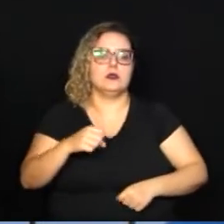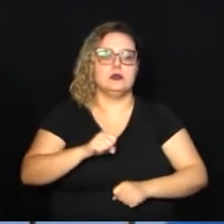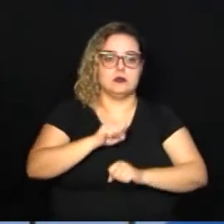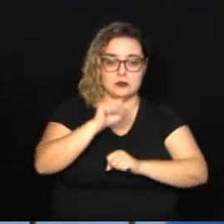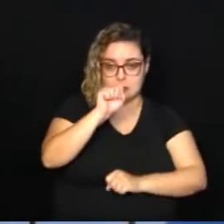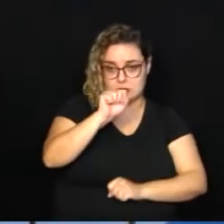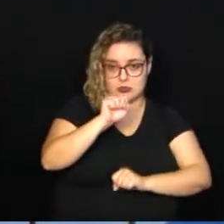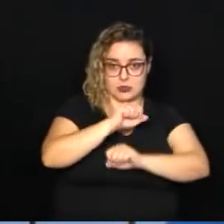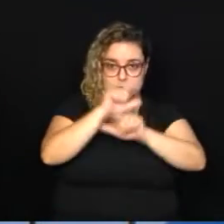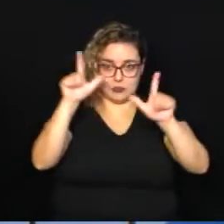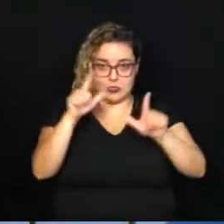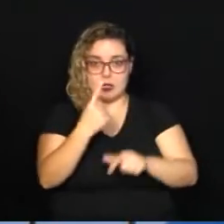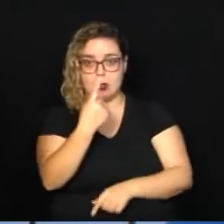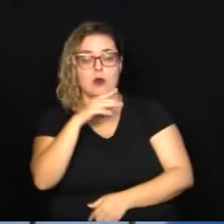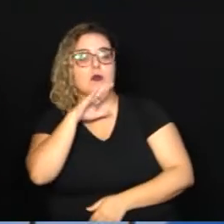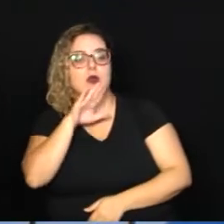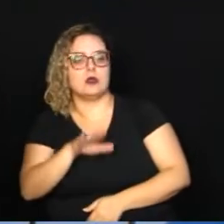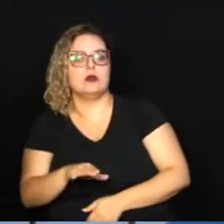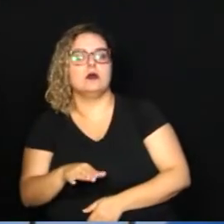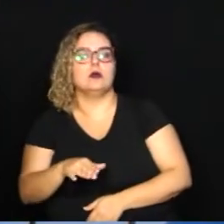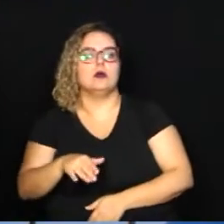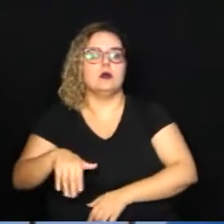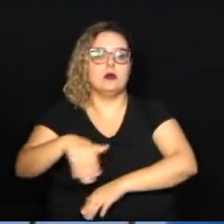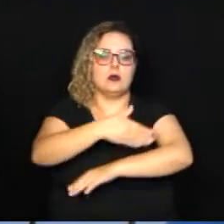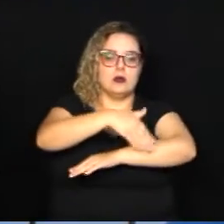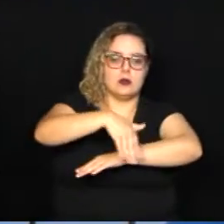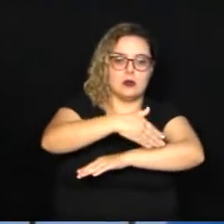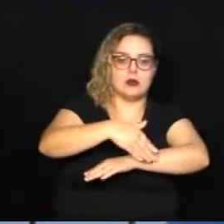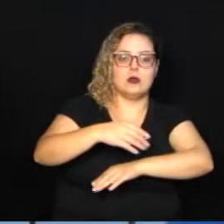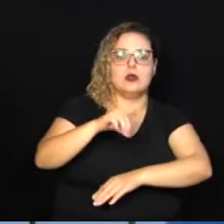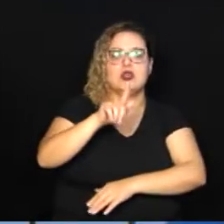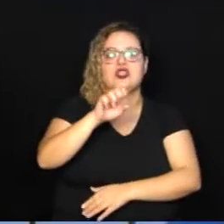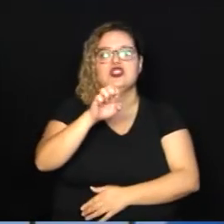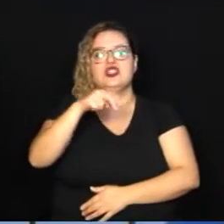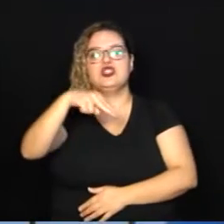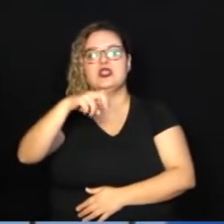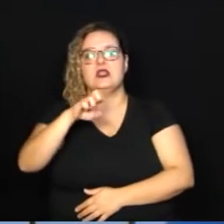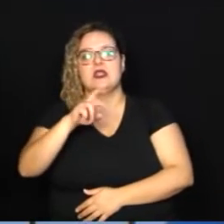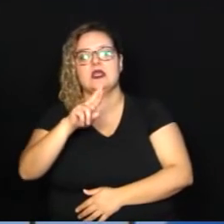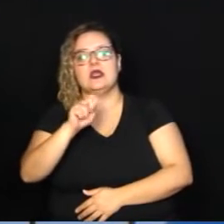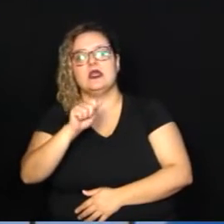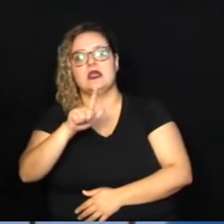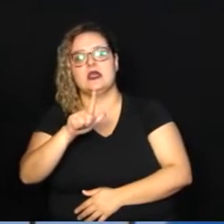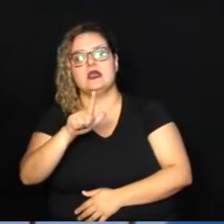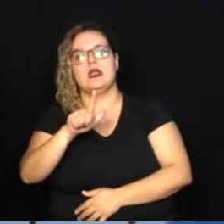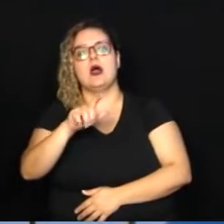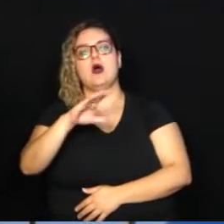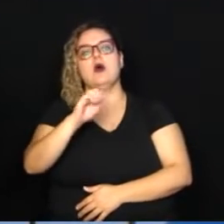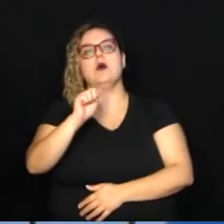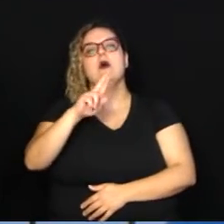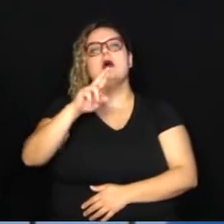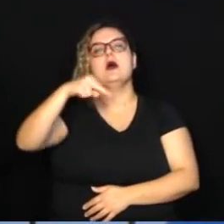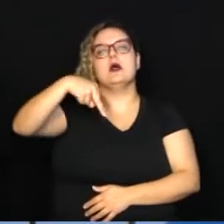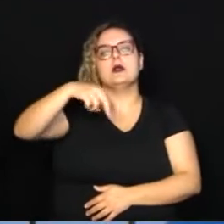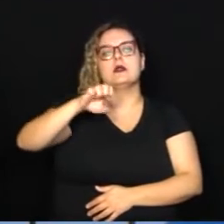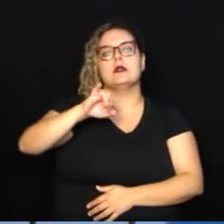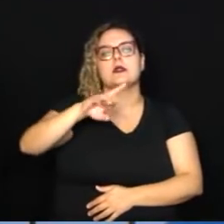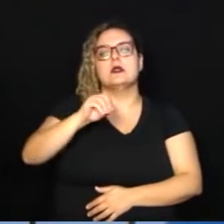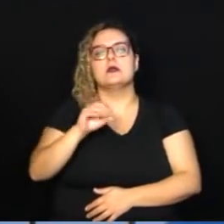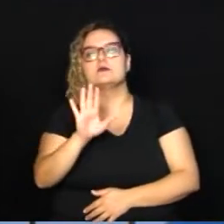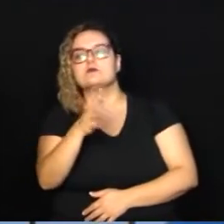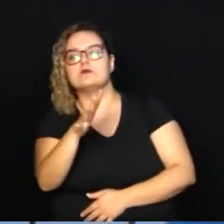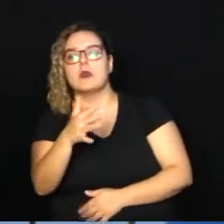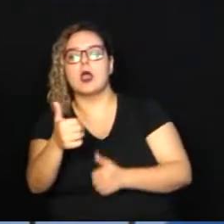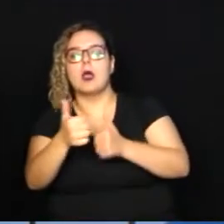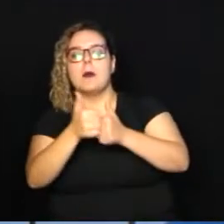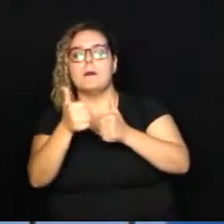manhã e 1 da tarde, ali pela Avenida General Carneiro, próximo a João Jorge. Então, é ali mais ou menos